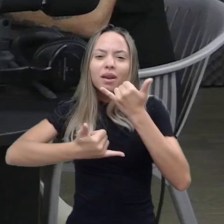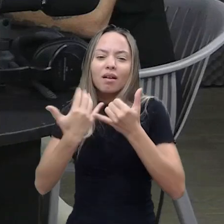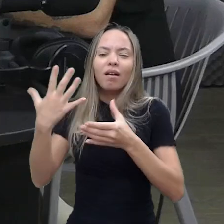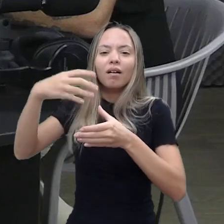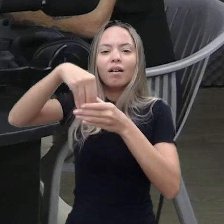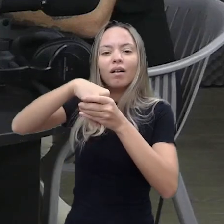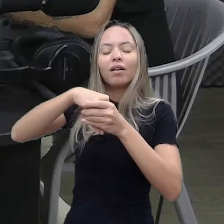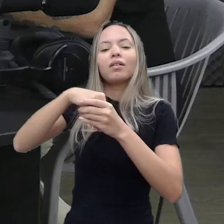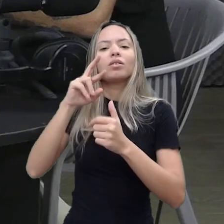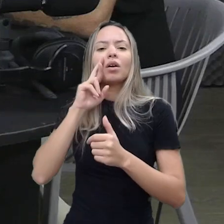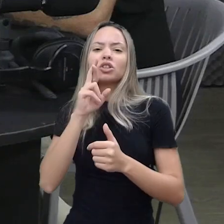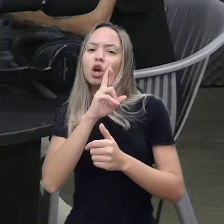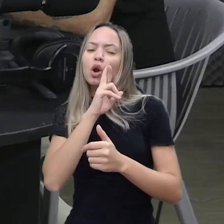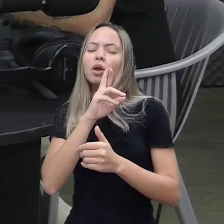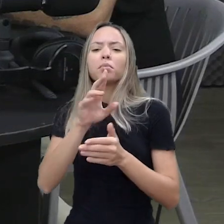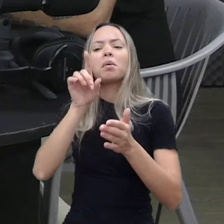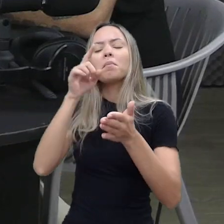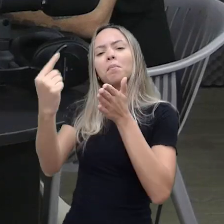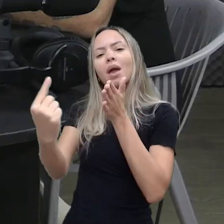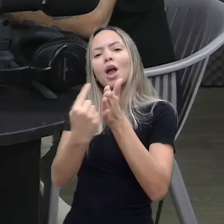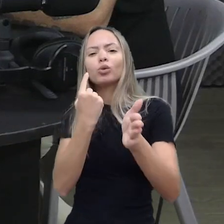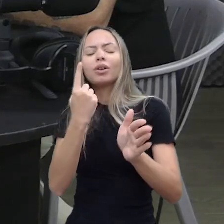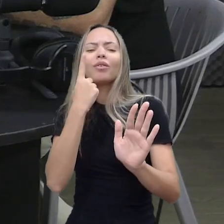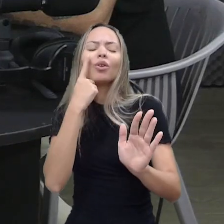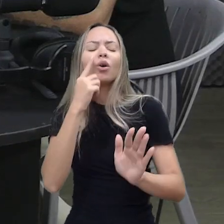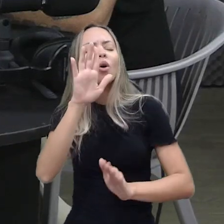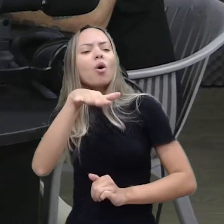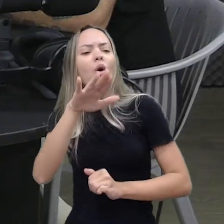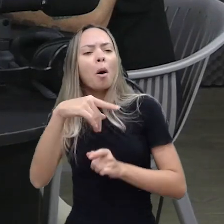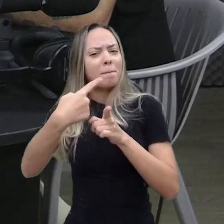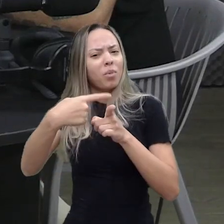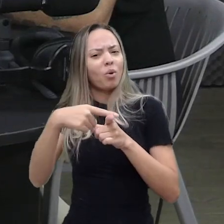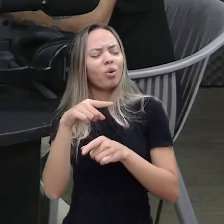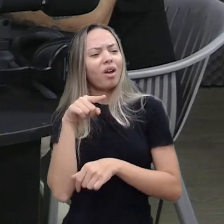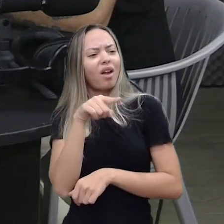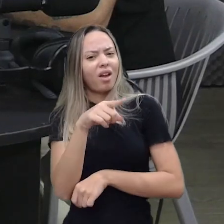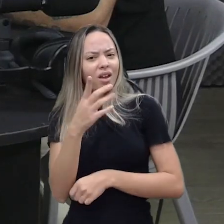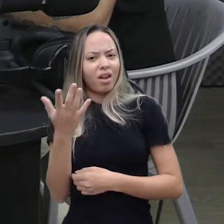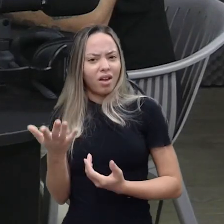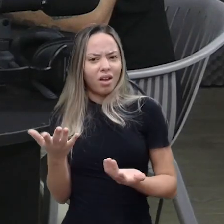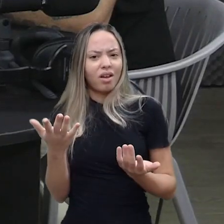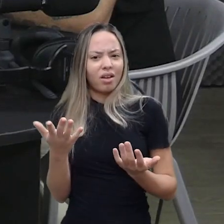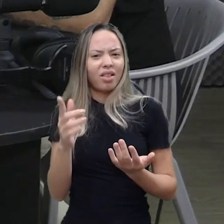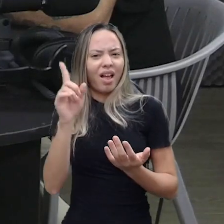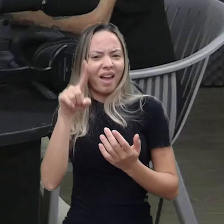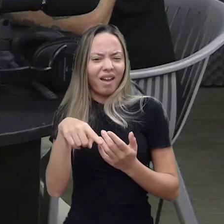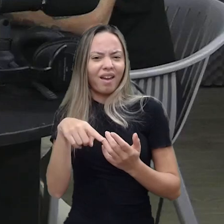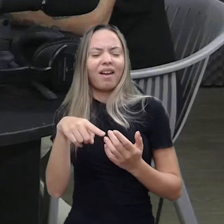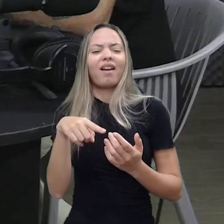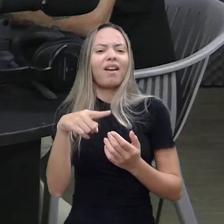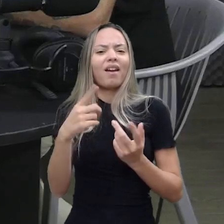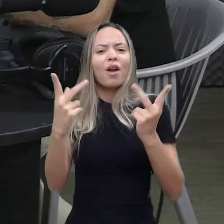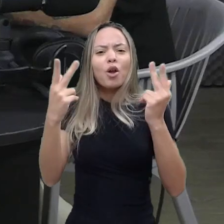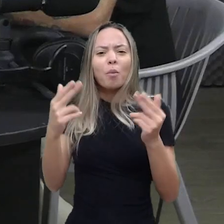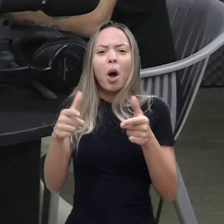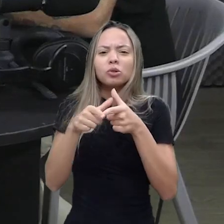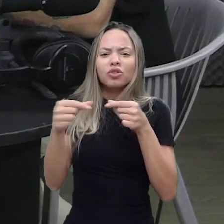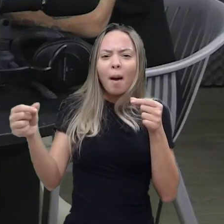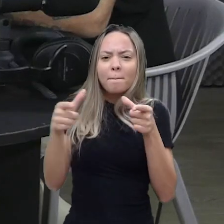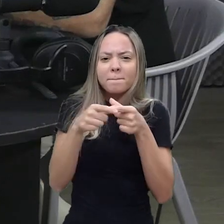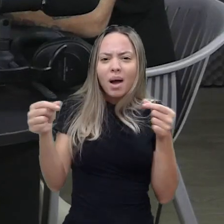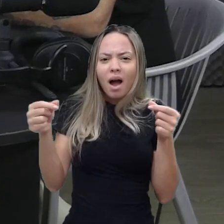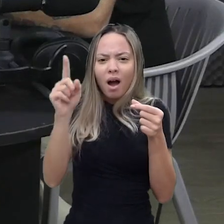perguntaram: ô tia, por que ela, né, com a minha filha, ela tem parente japonês,